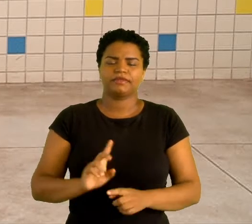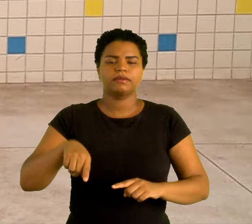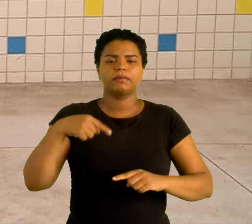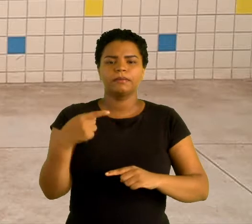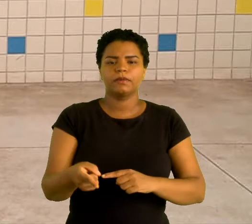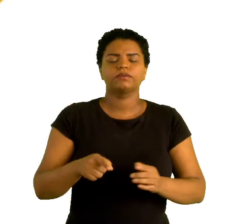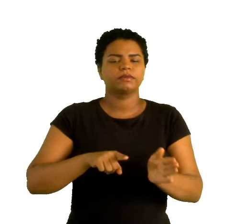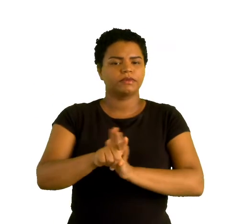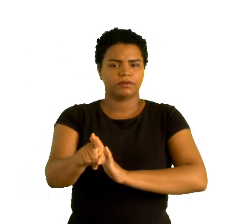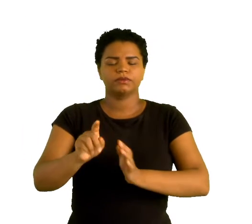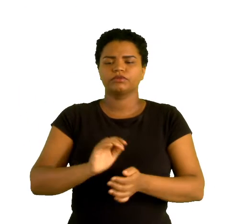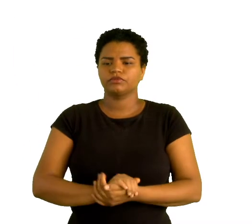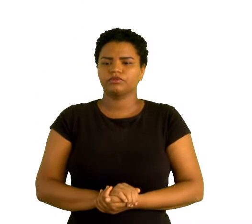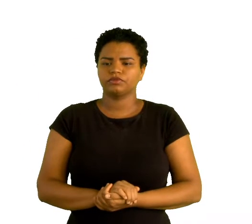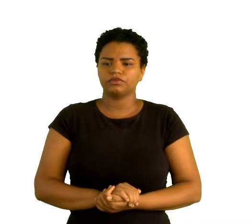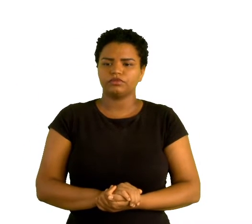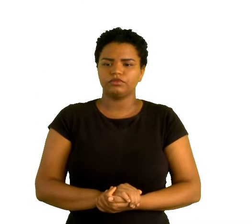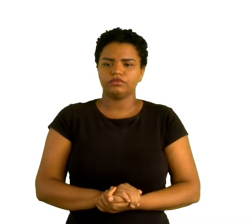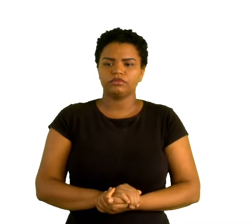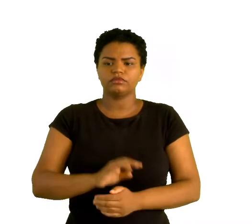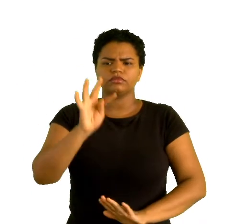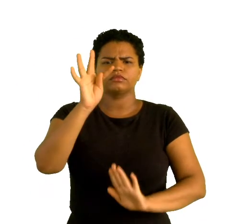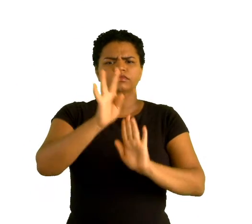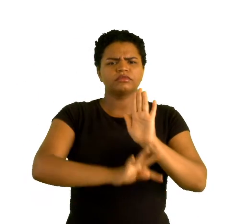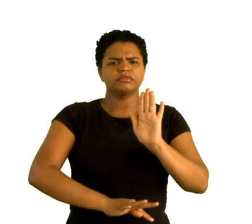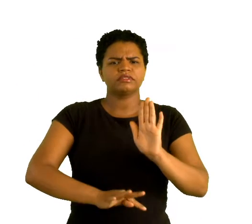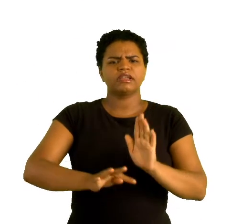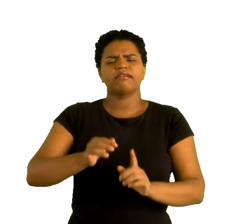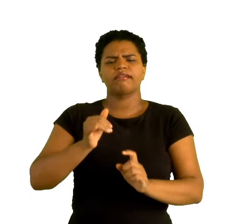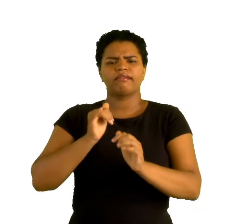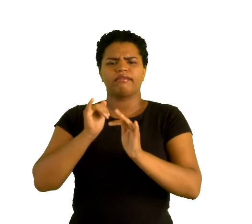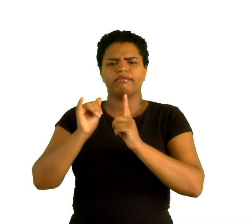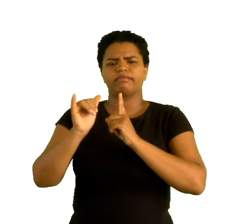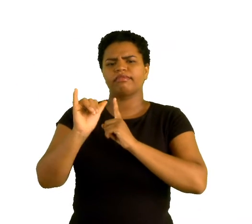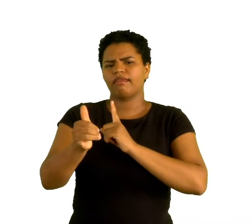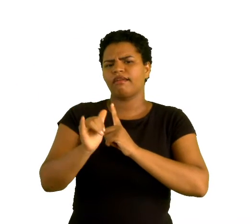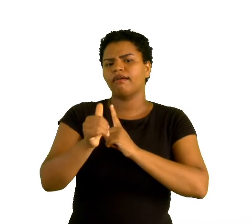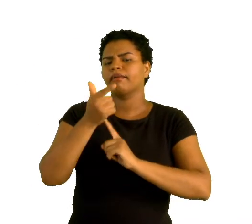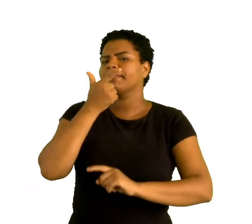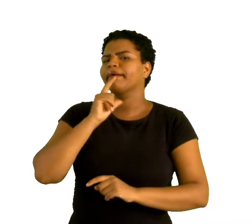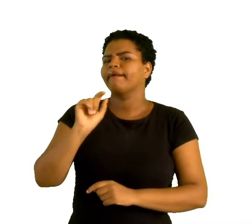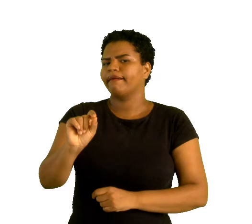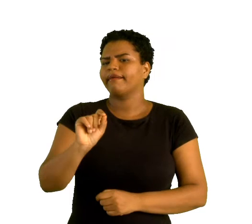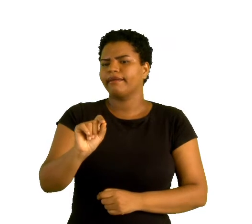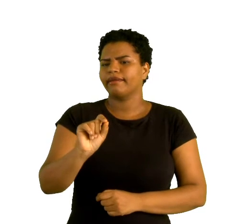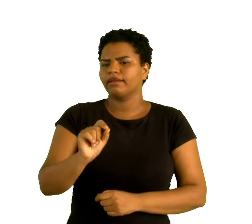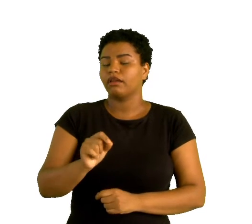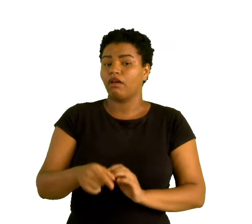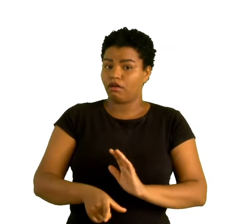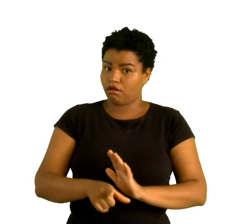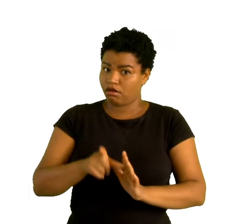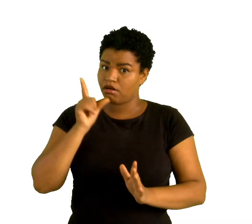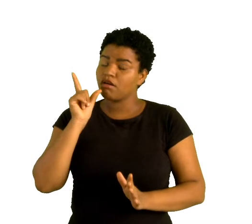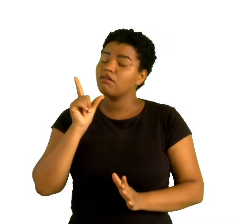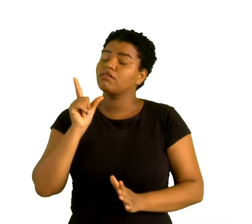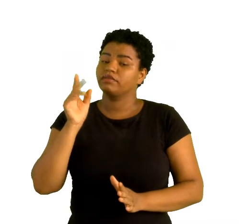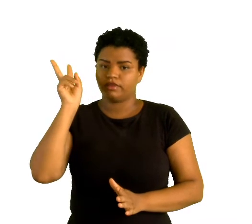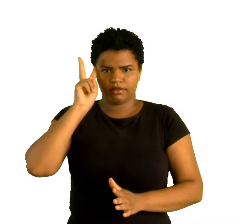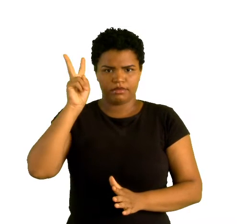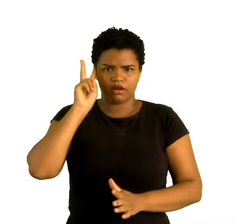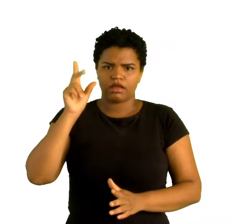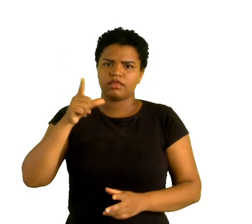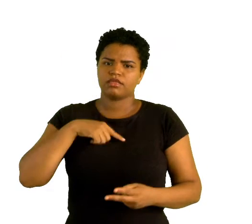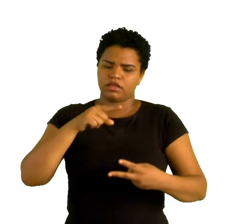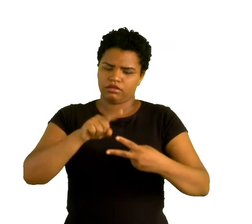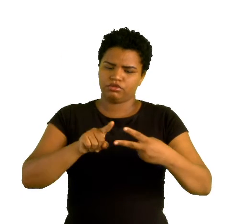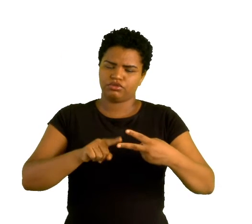questão. O texto é narrado por quem? Mas antes, vamos lembrar. Sabemos que existe dois tipos